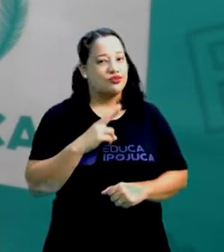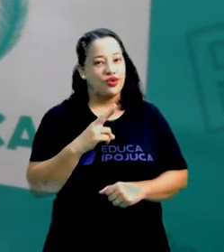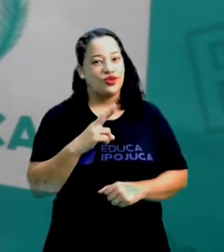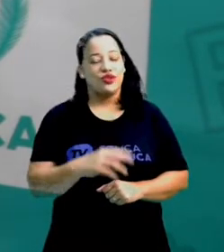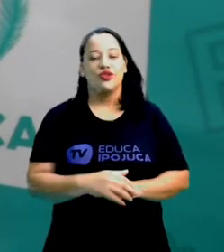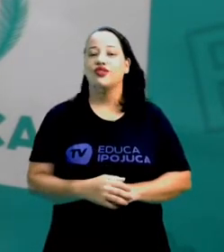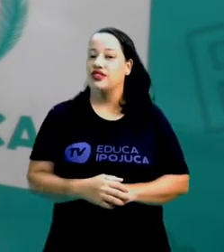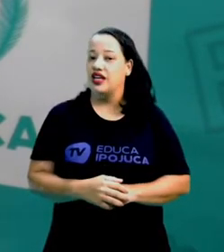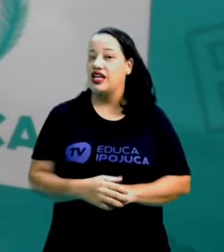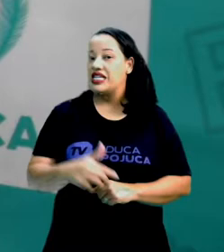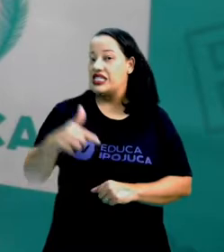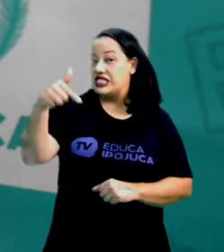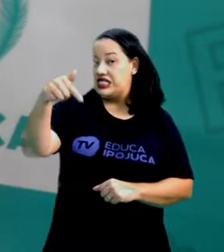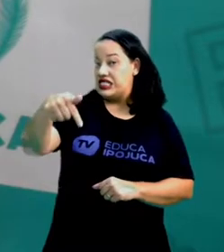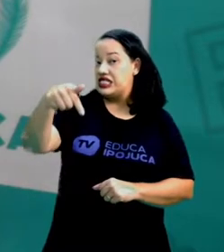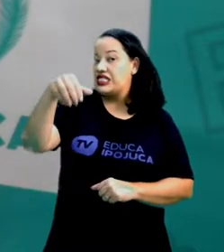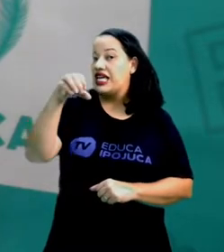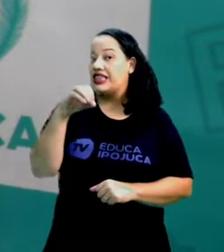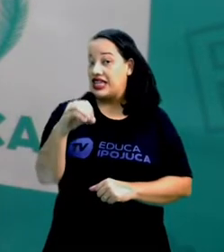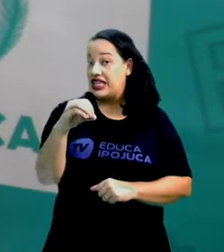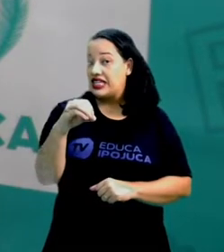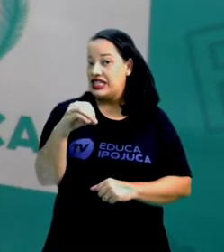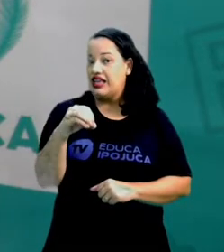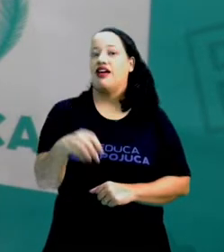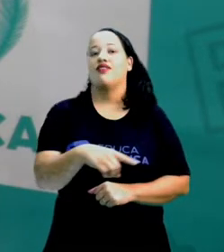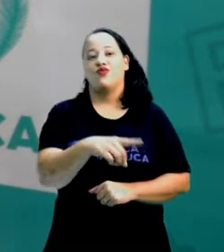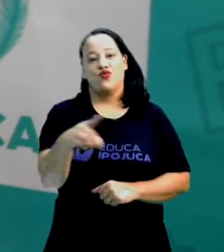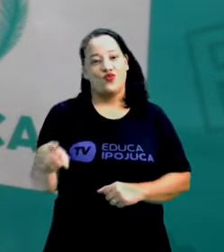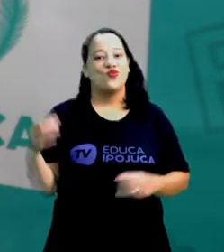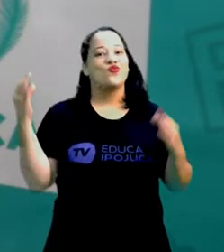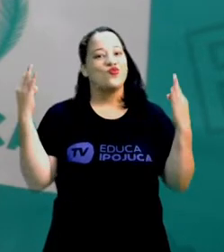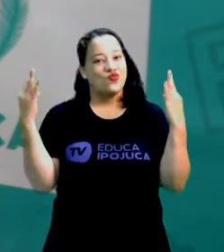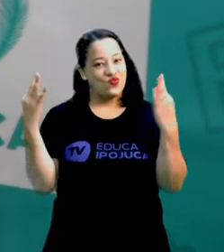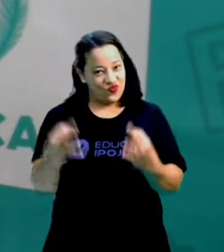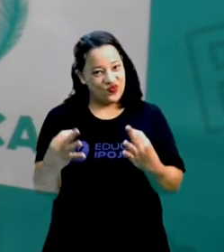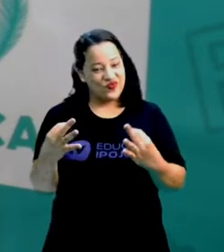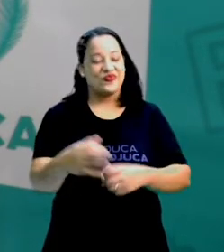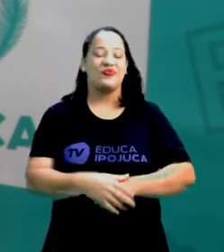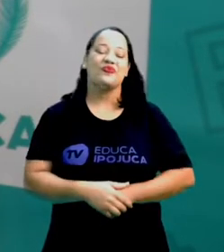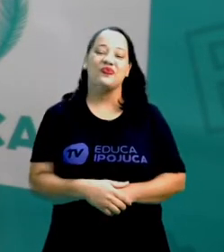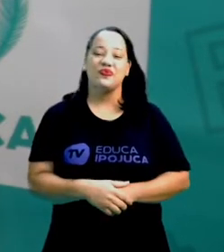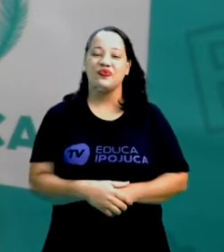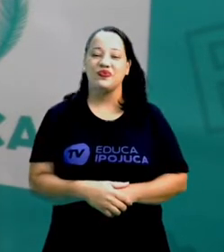que foram 70 corações, vocês acertaram.